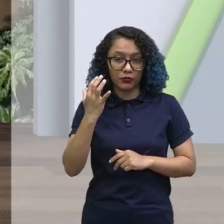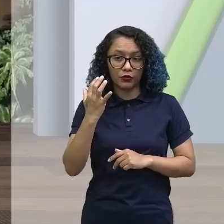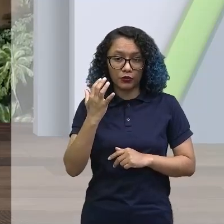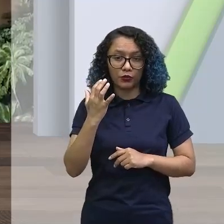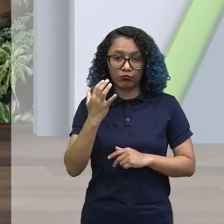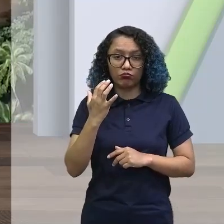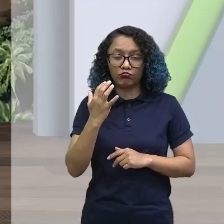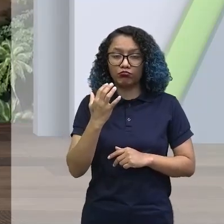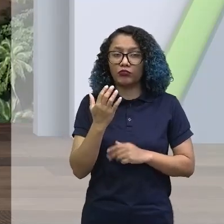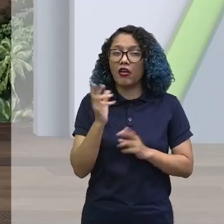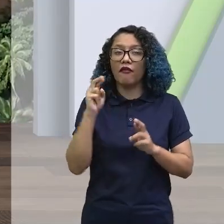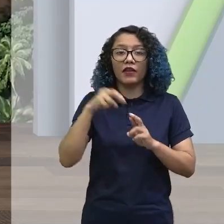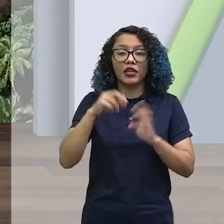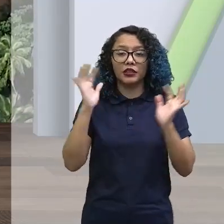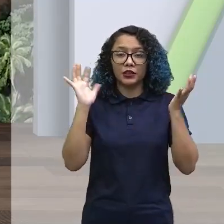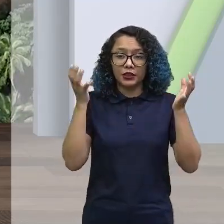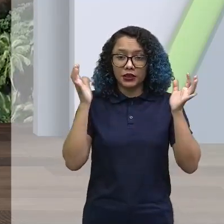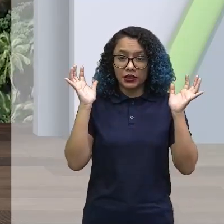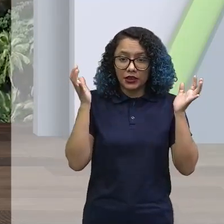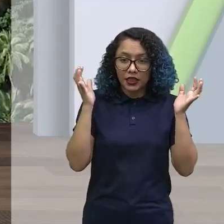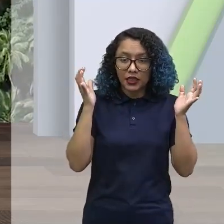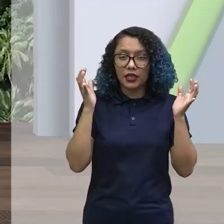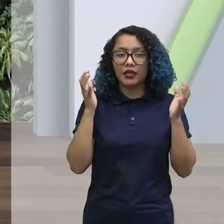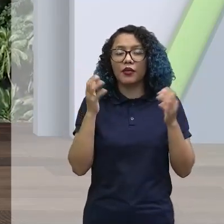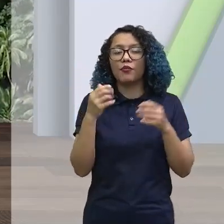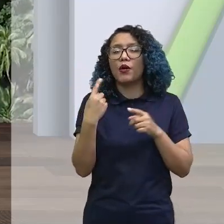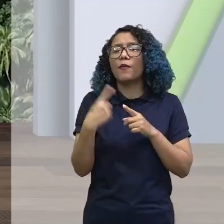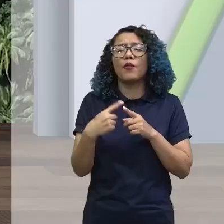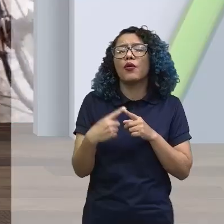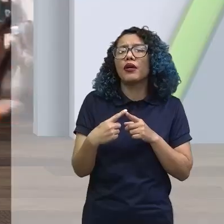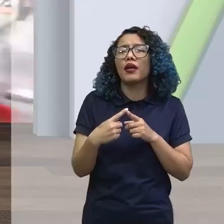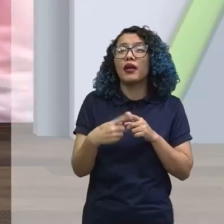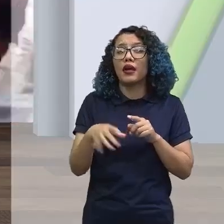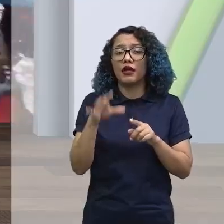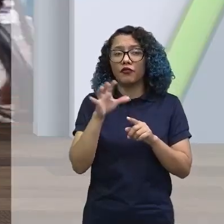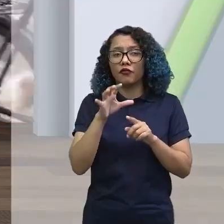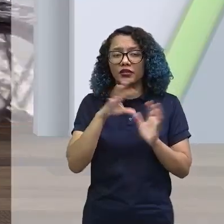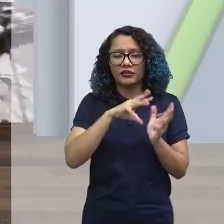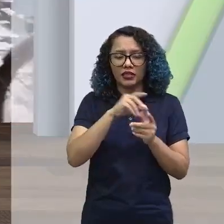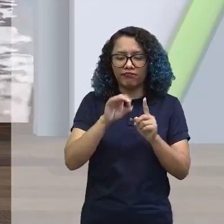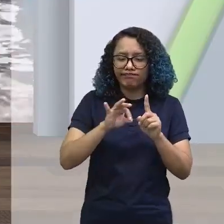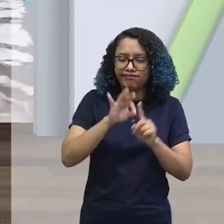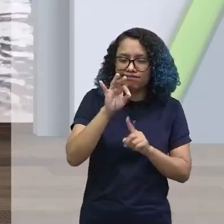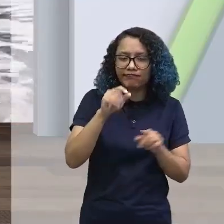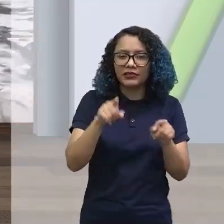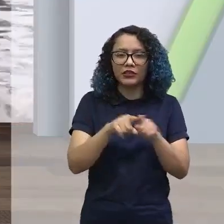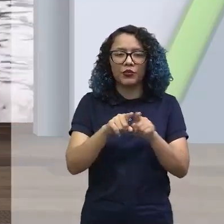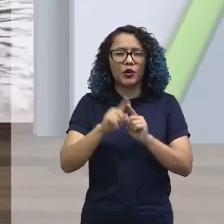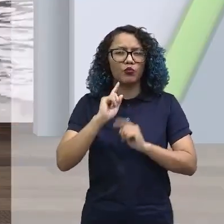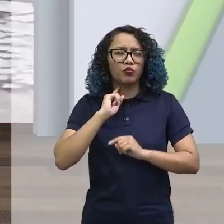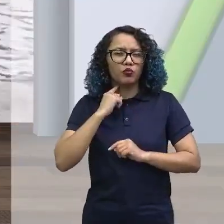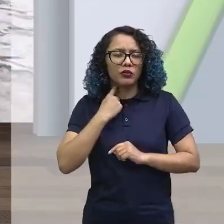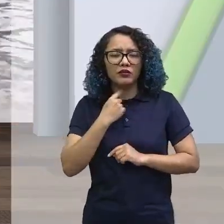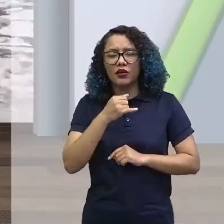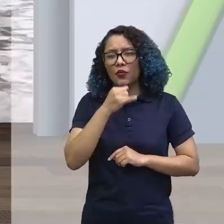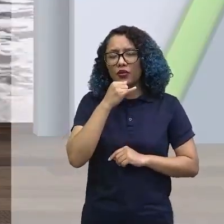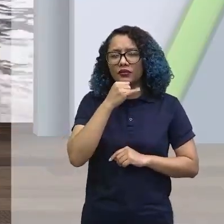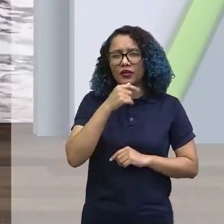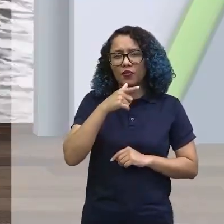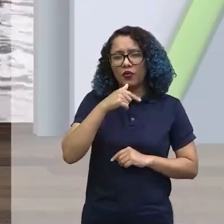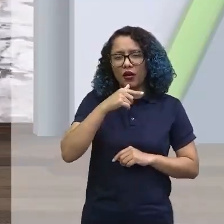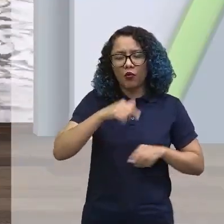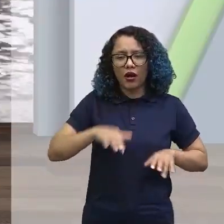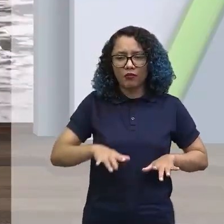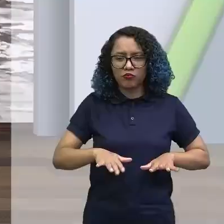com o clima, né, devido ao aquecimento global, à poluição, né, que você vê enchentes, por exemplo, olha só,